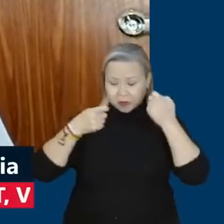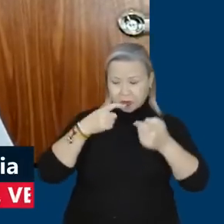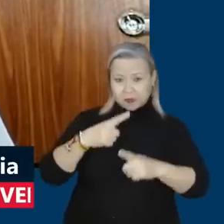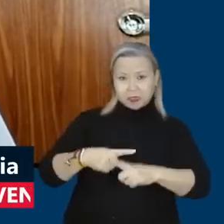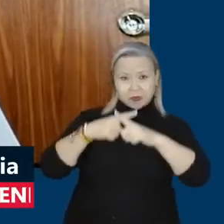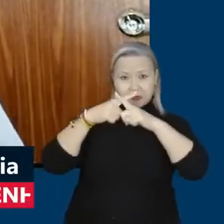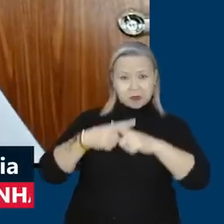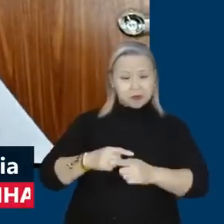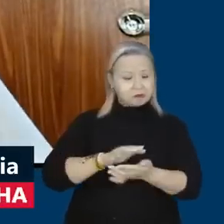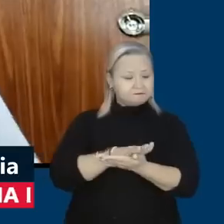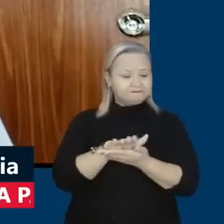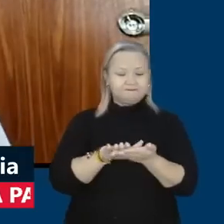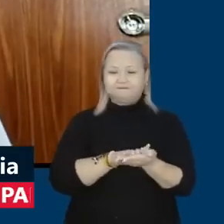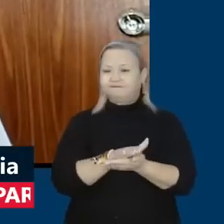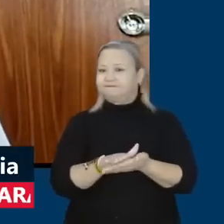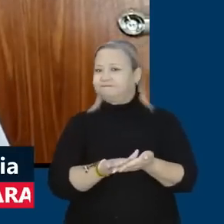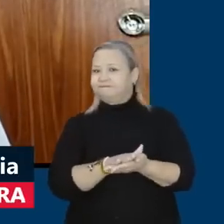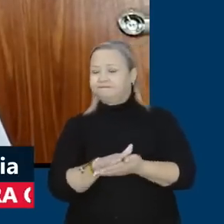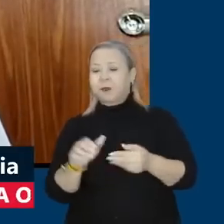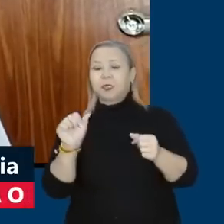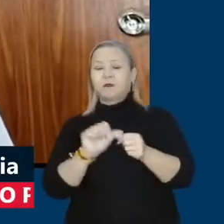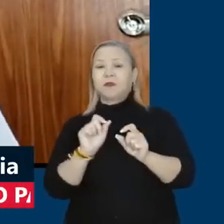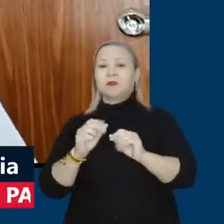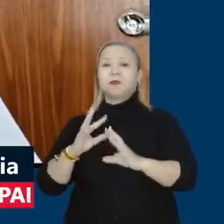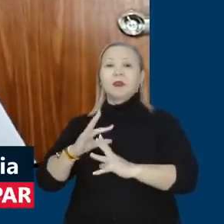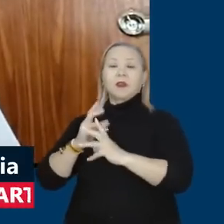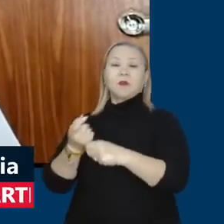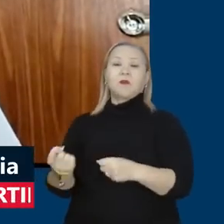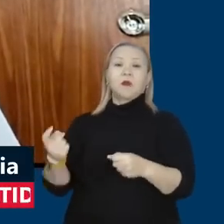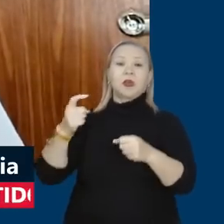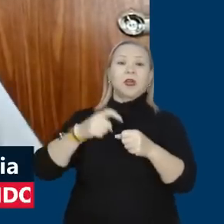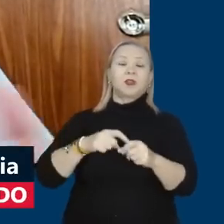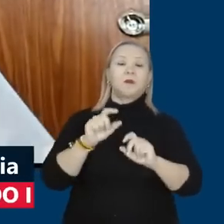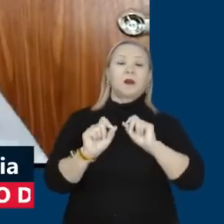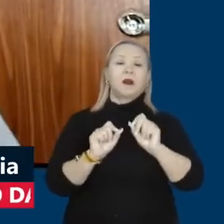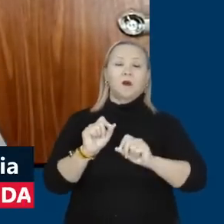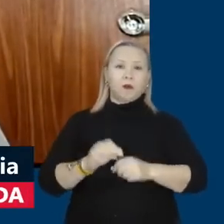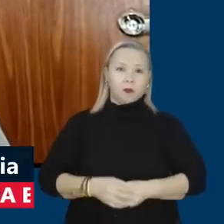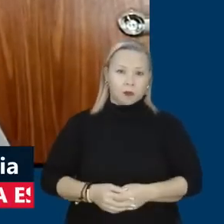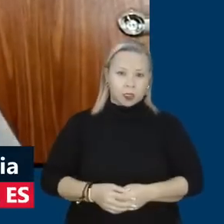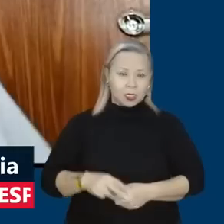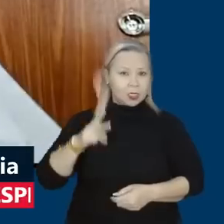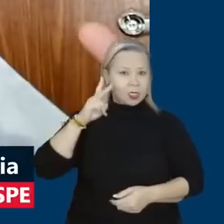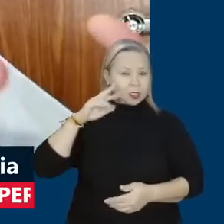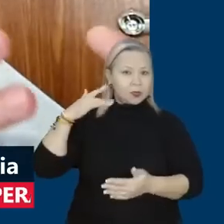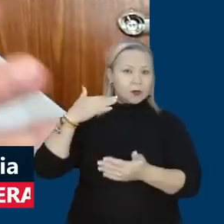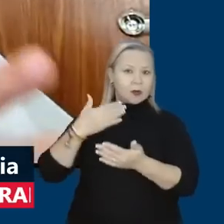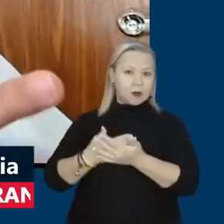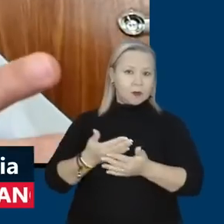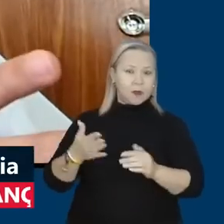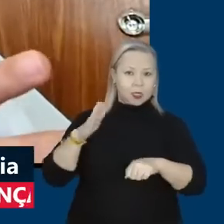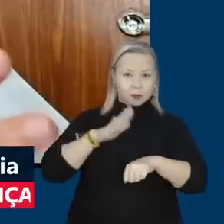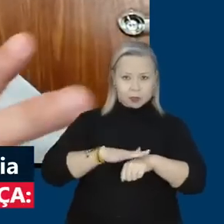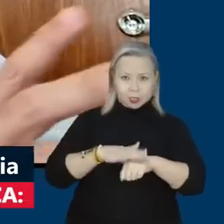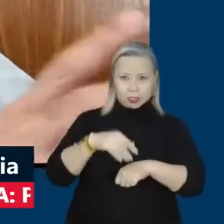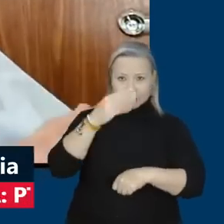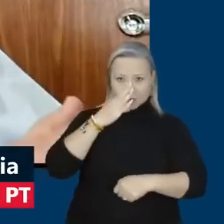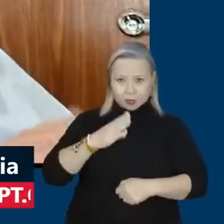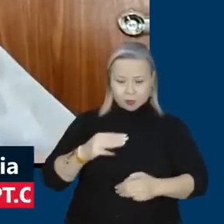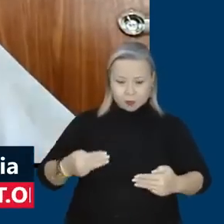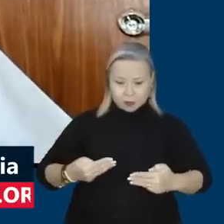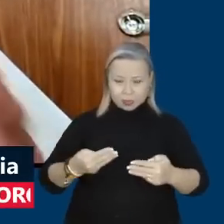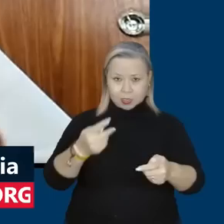competitividade industrial. O que nós fizemos foi retomar aquilo que historicamente tivemos no Brasil. O Ministério da Indústria e